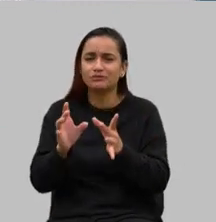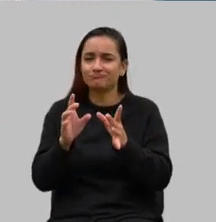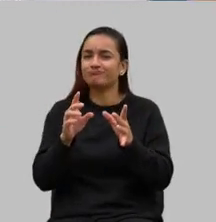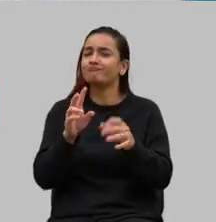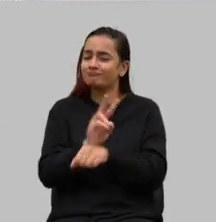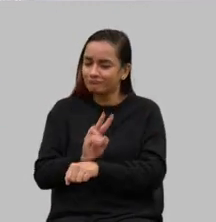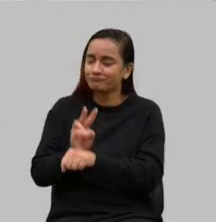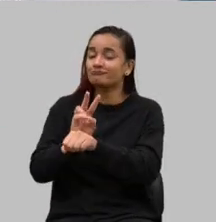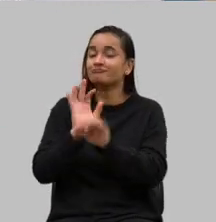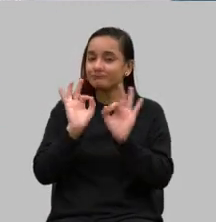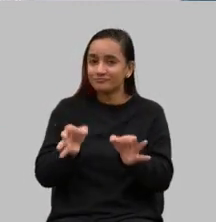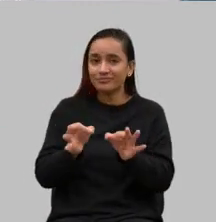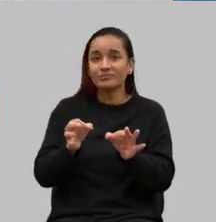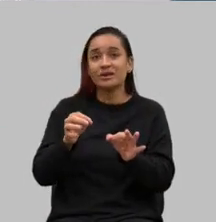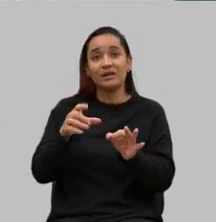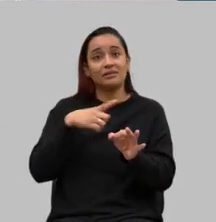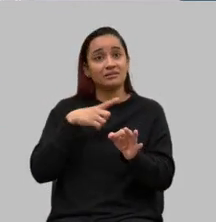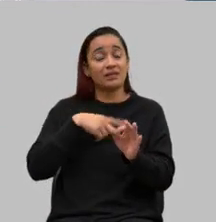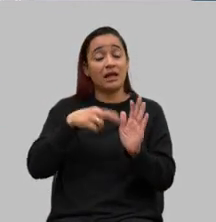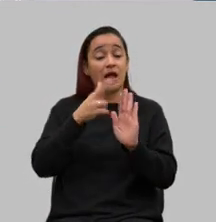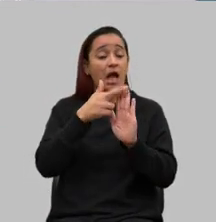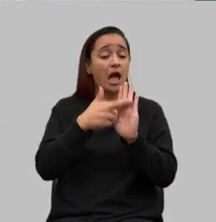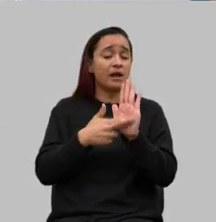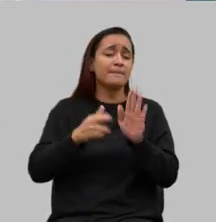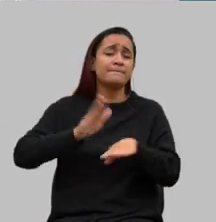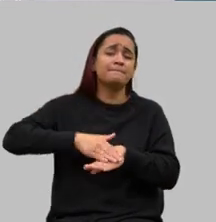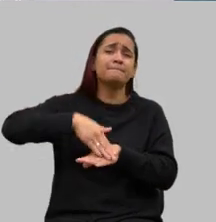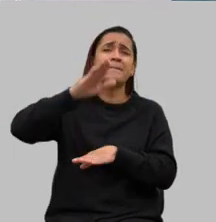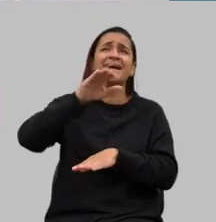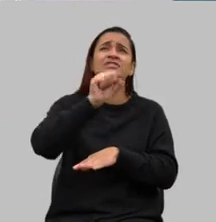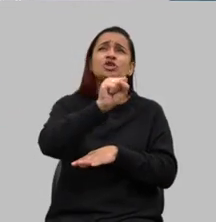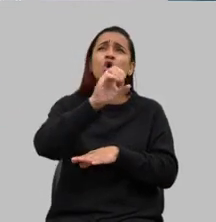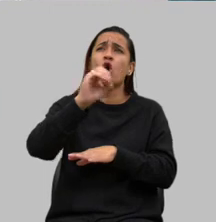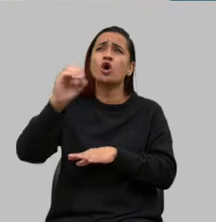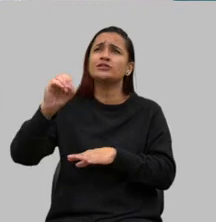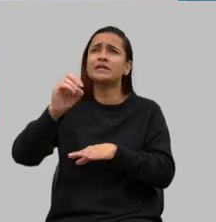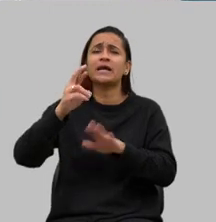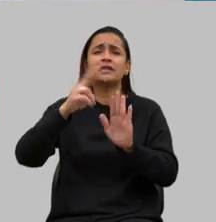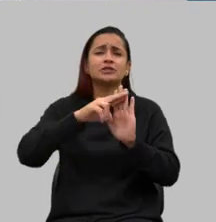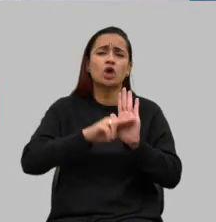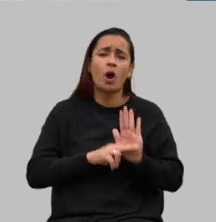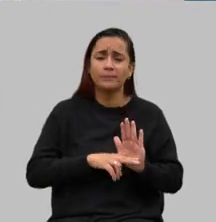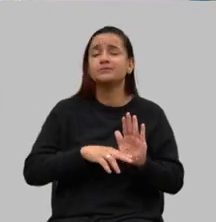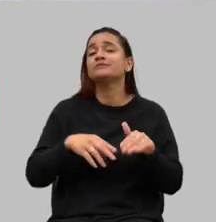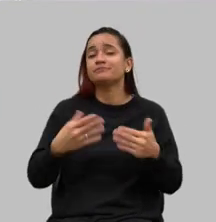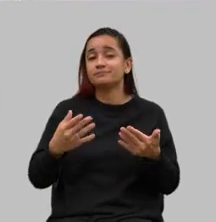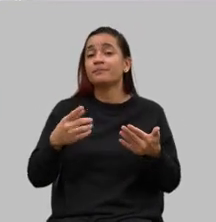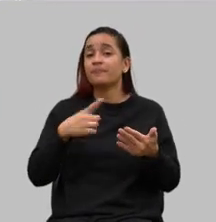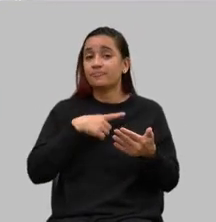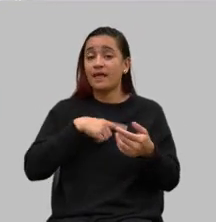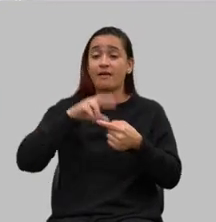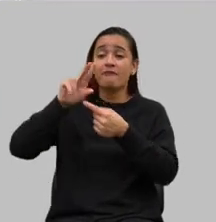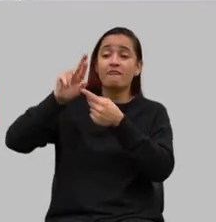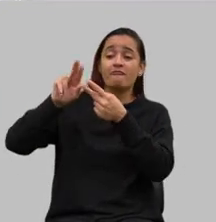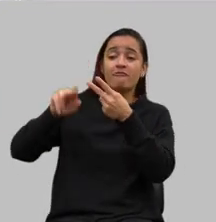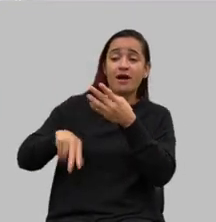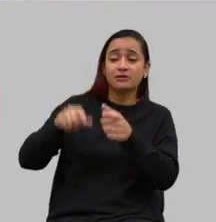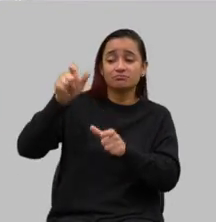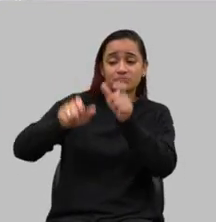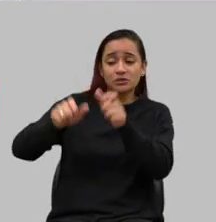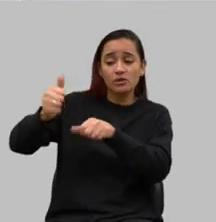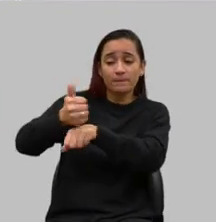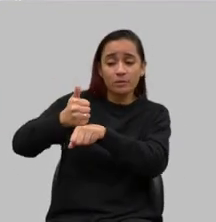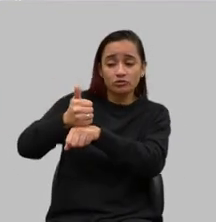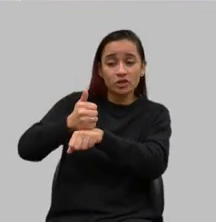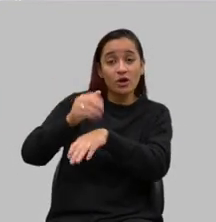burocracia são mais de 800 normas eh existe vários servidores que são questionados pelas suas